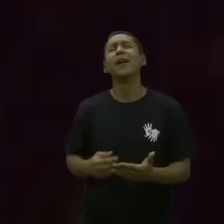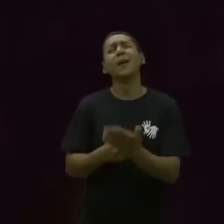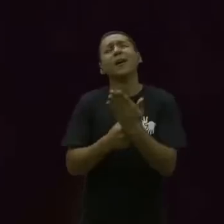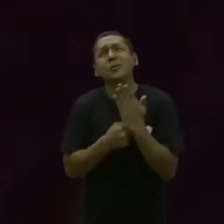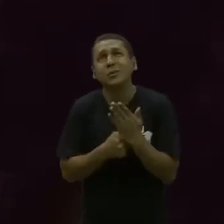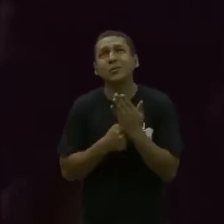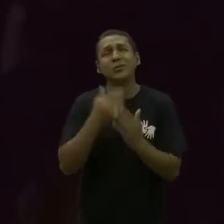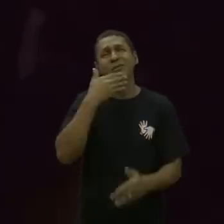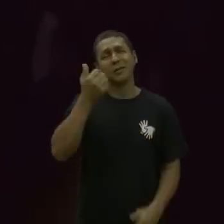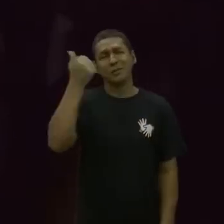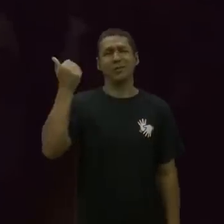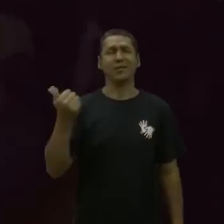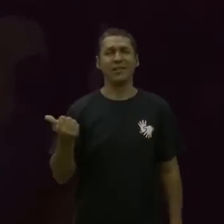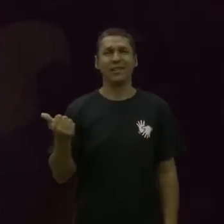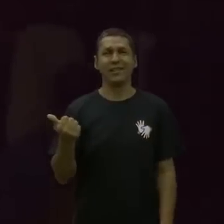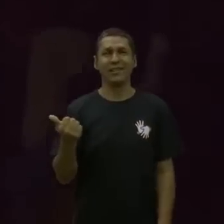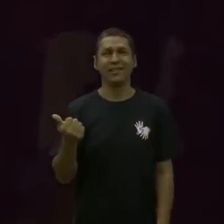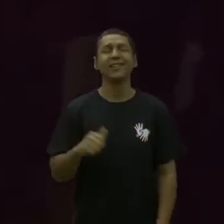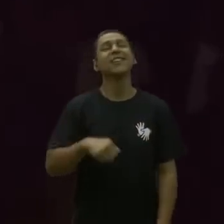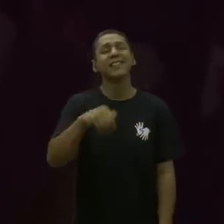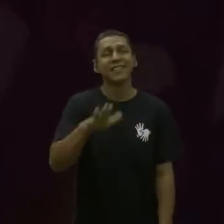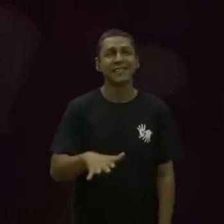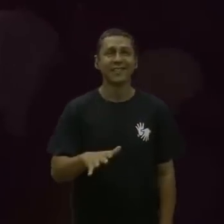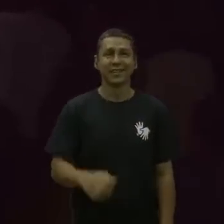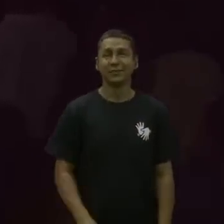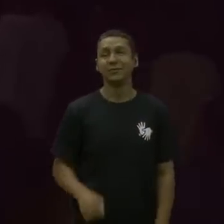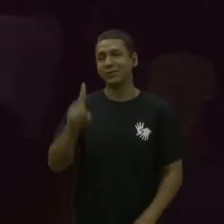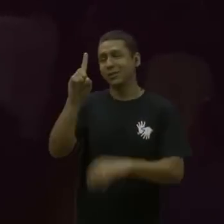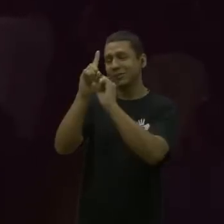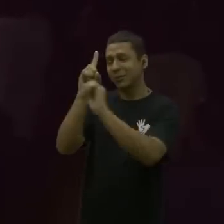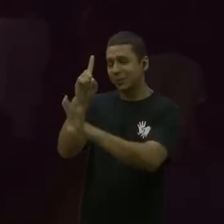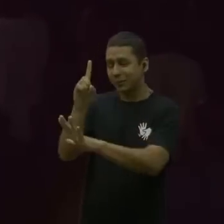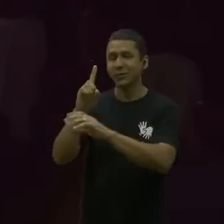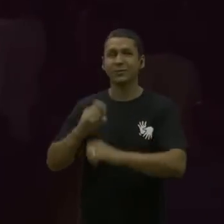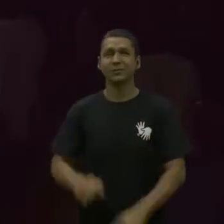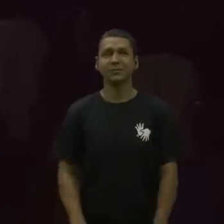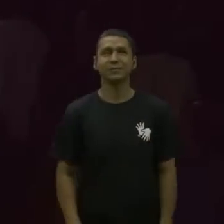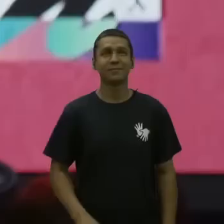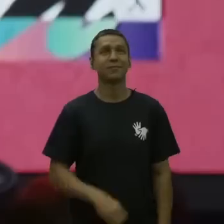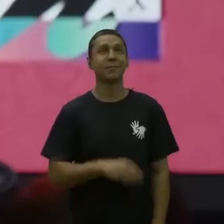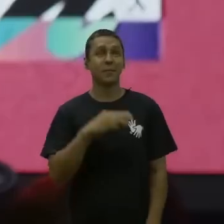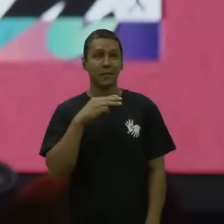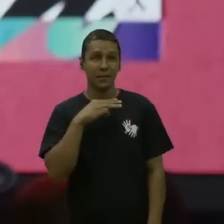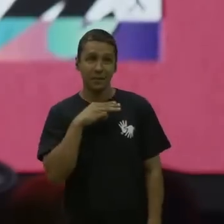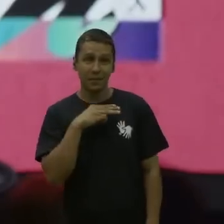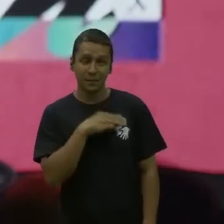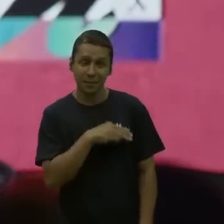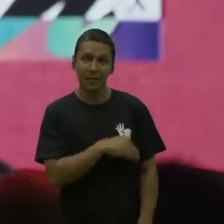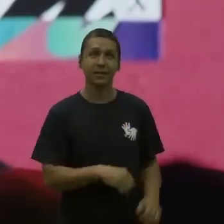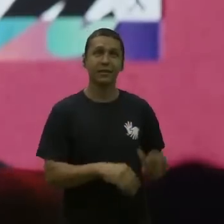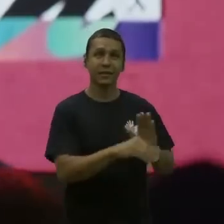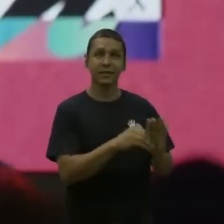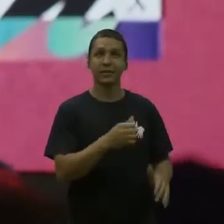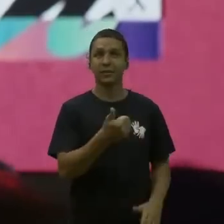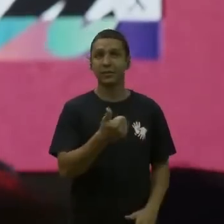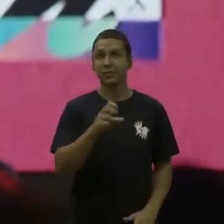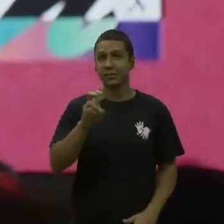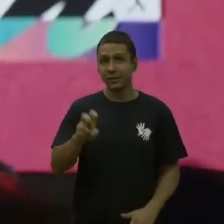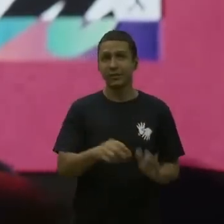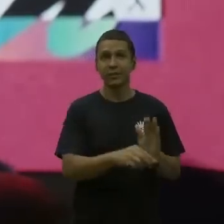Quem? Deus te abençoe, meu amigo. Mateus 15, versículo 21. Quem achou, diga